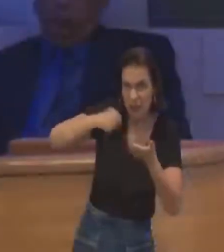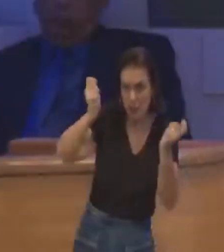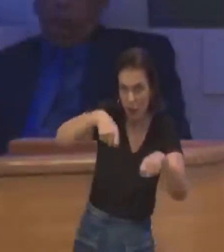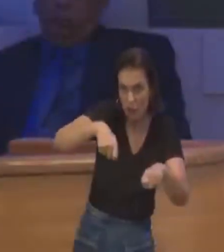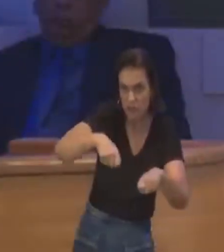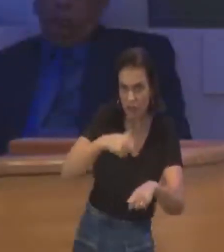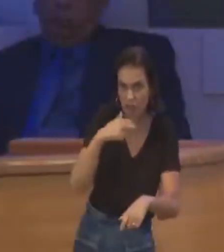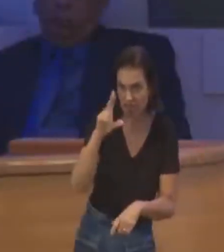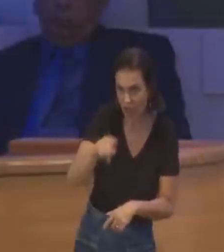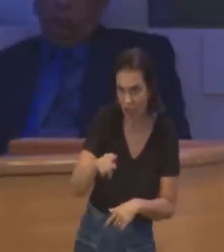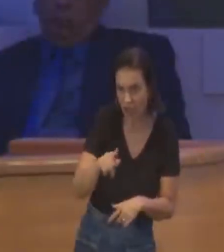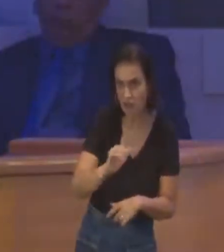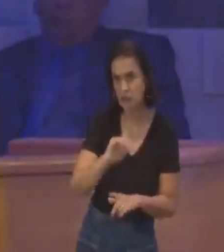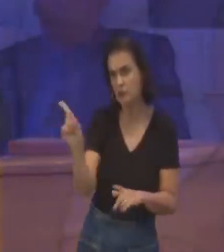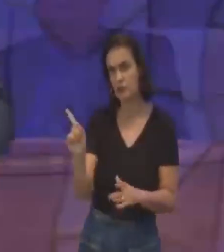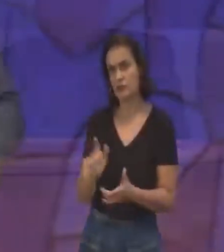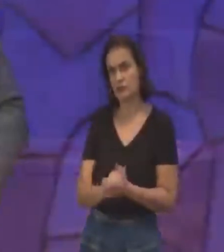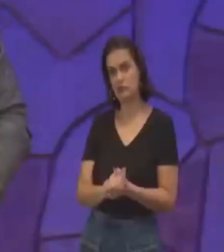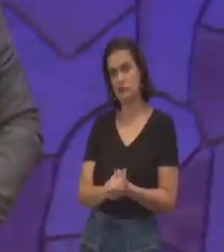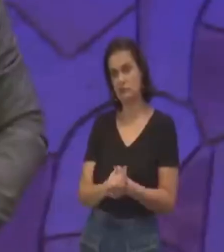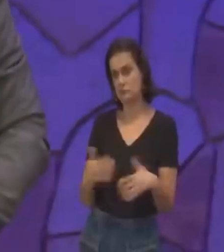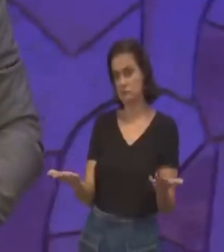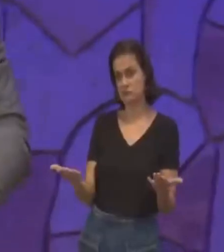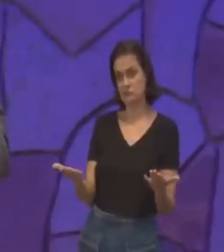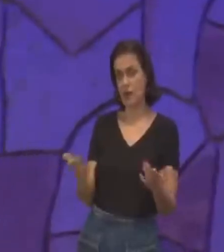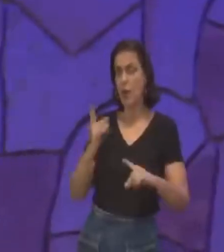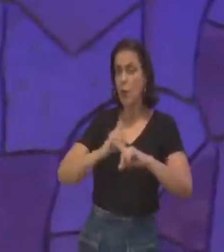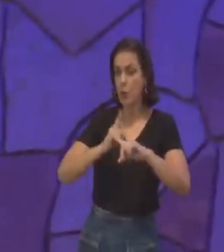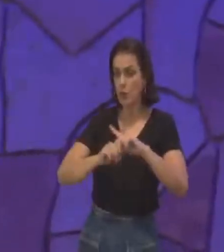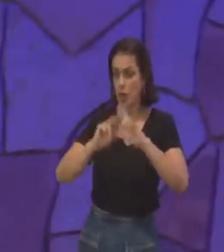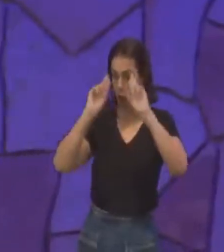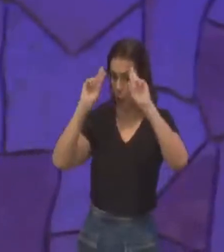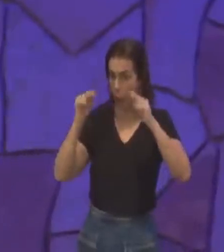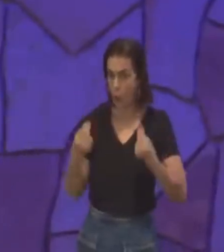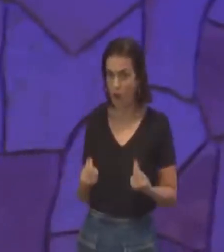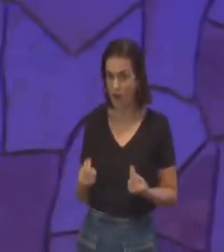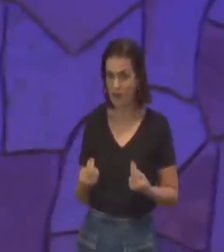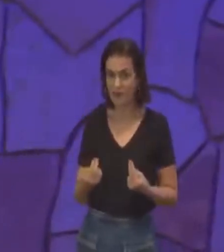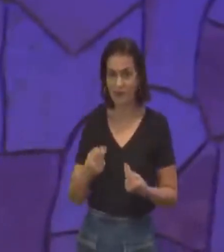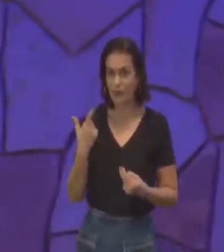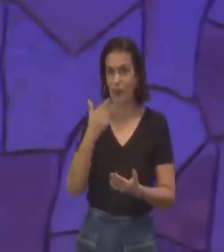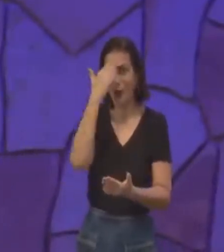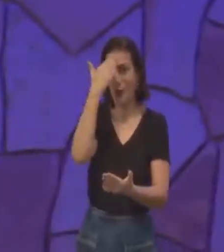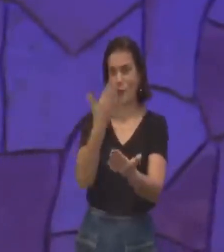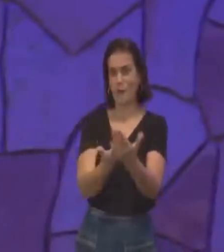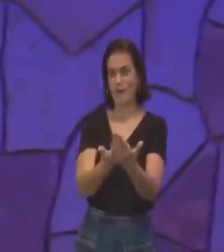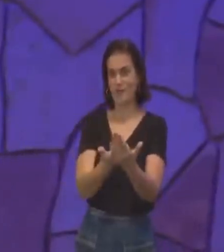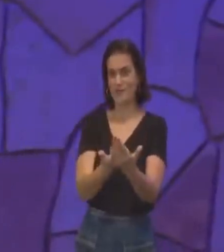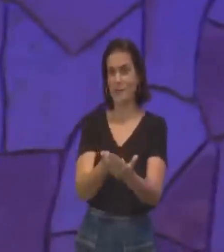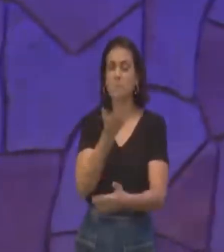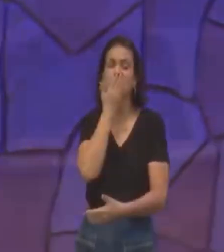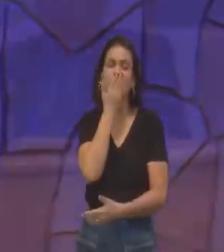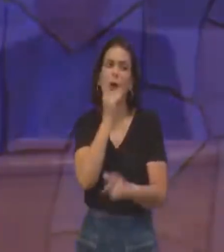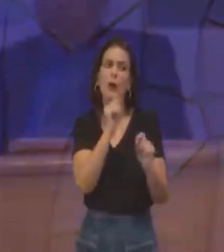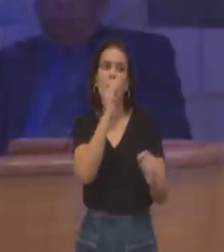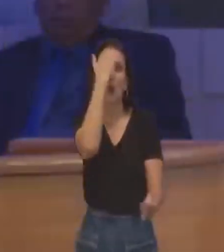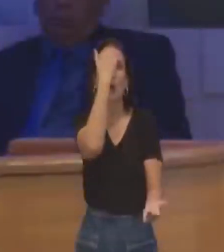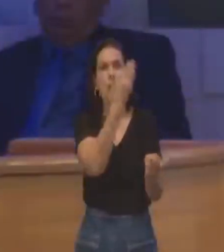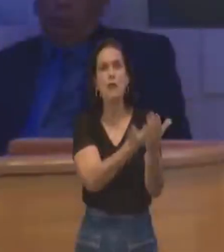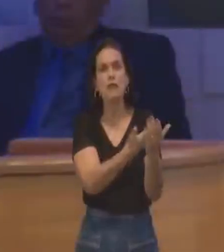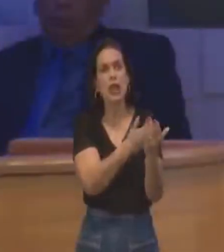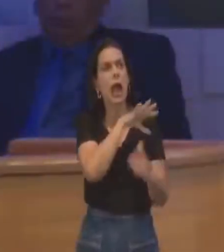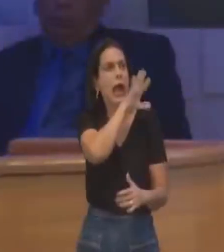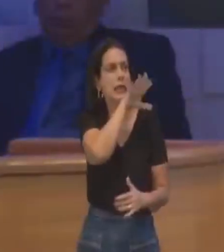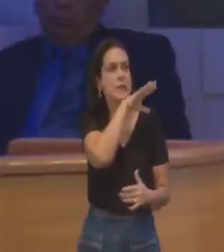hoje acreditassem sim. Porque a palavra do ser humano está tão desacreditada que existem pessoas que preferem acreditar no que